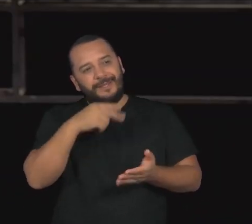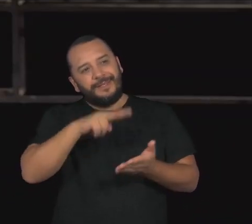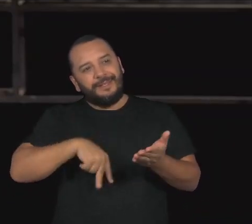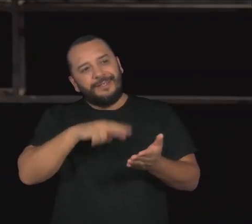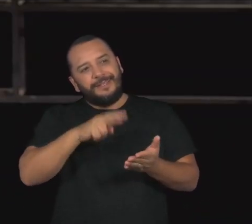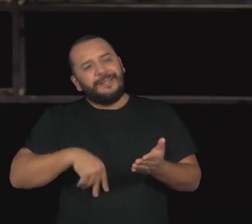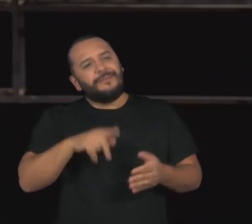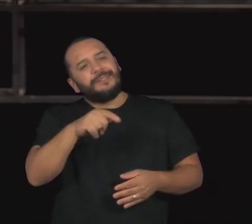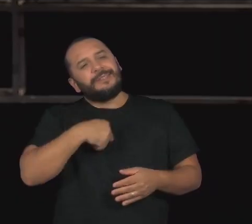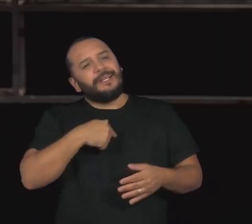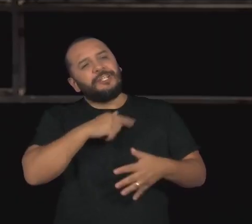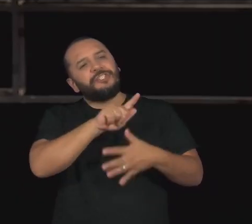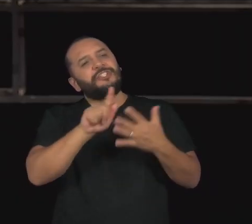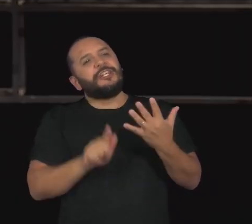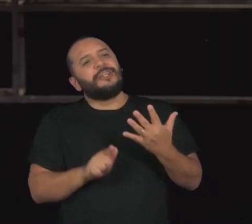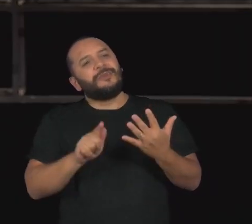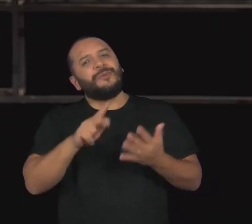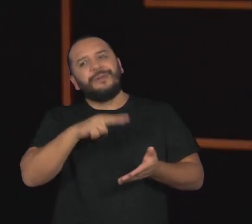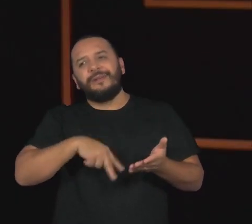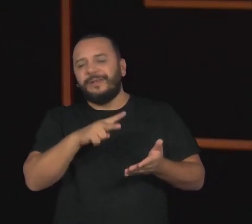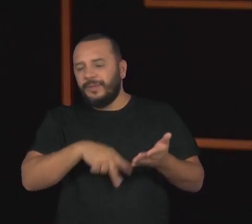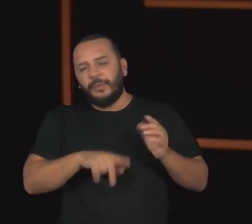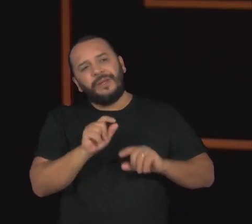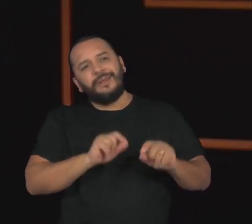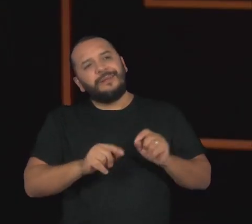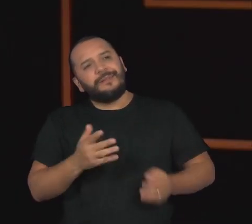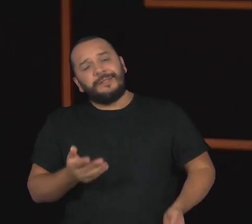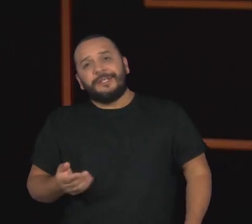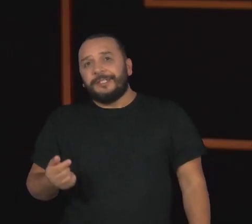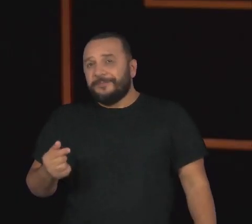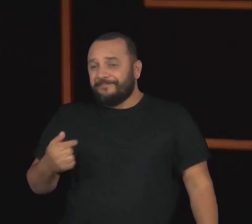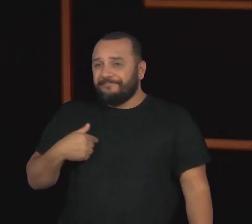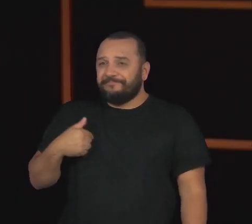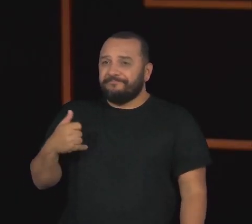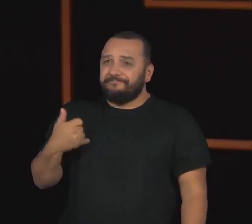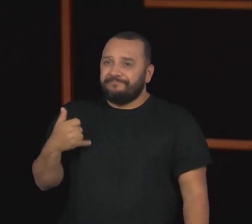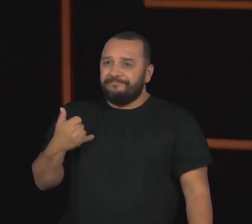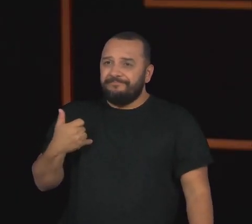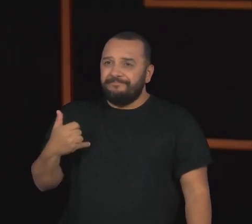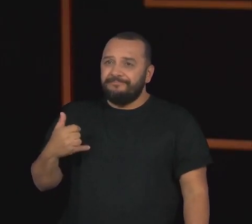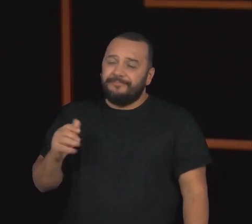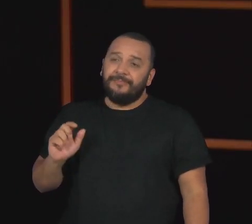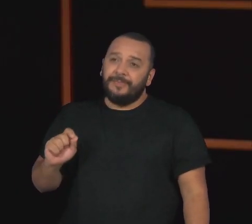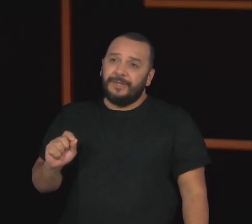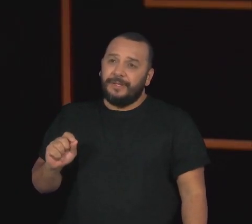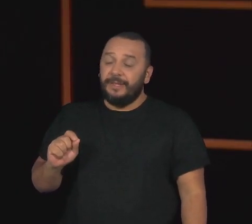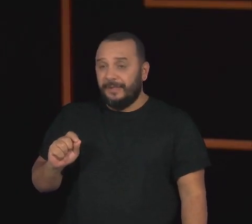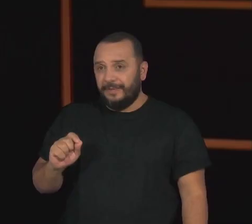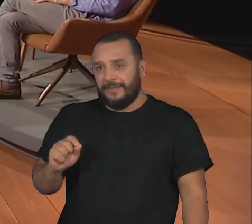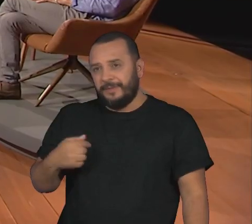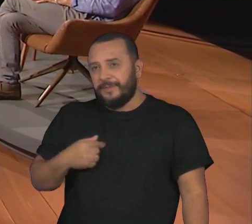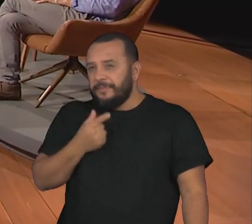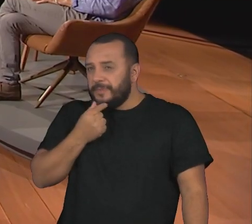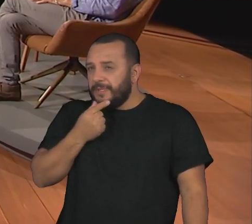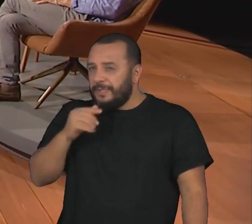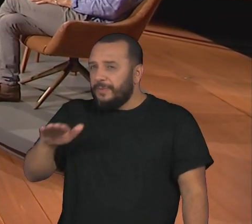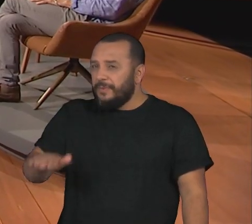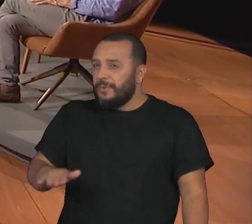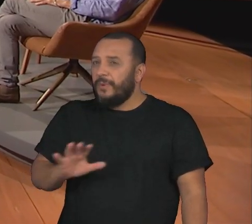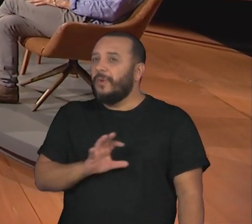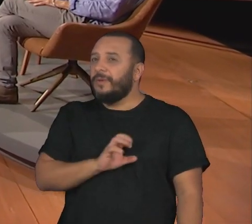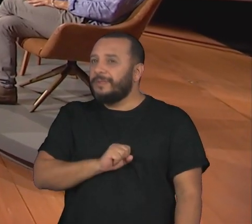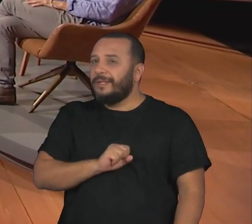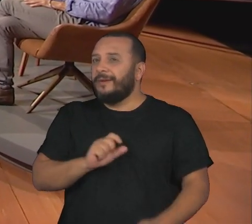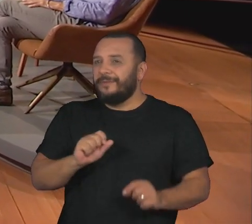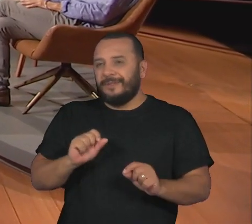gênero de literatura fazia a tua cabeça? Olha, quando eu era bem moleque, eu me apaixonei por romances policiais. Adorava